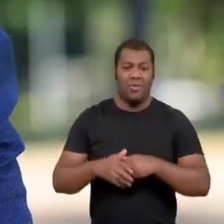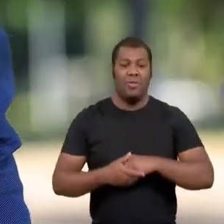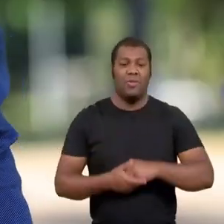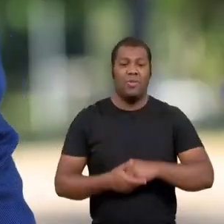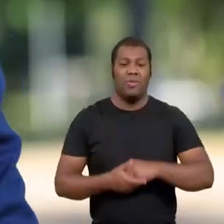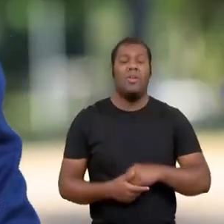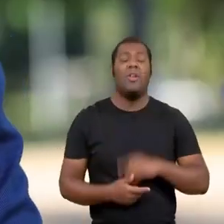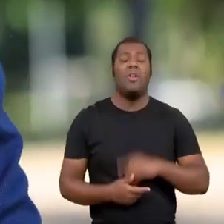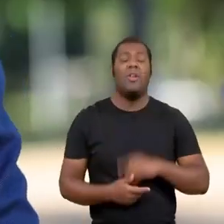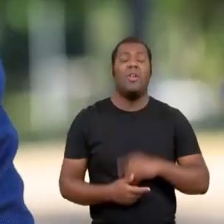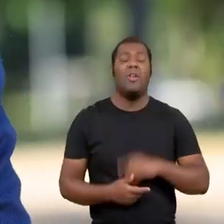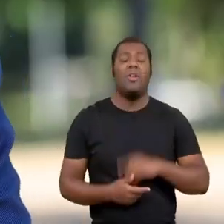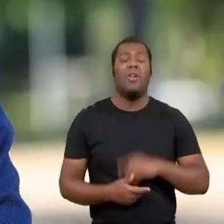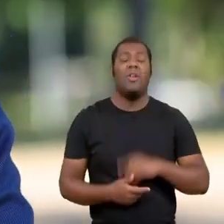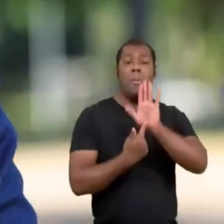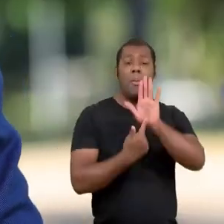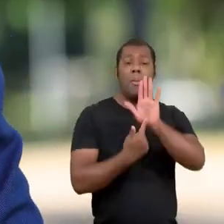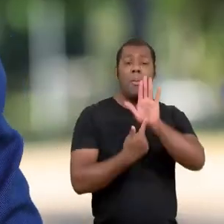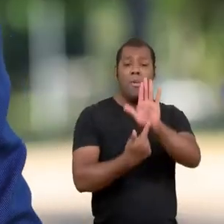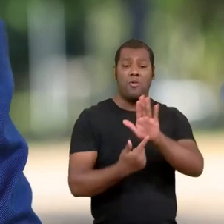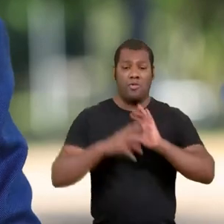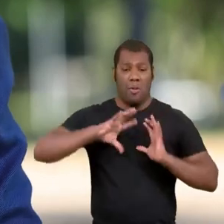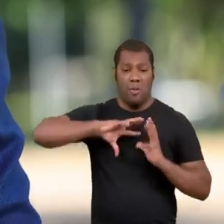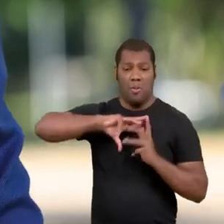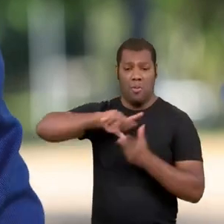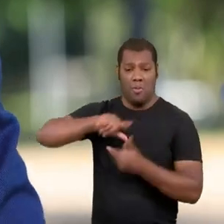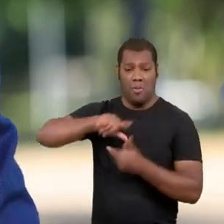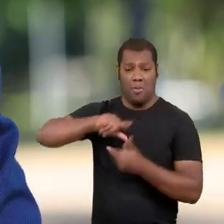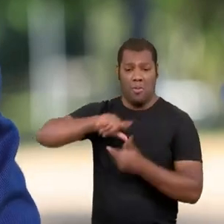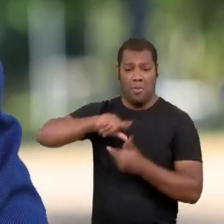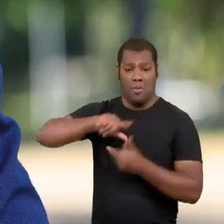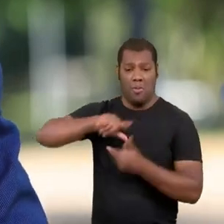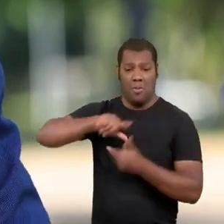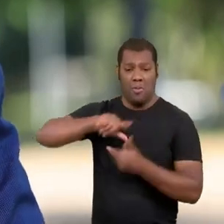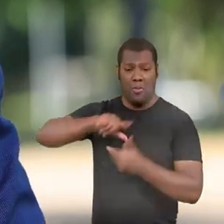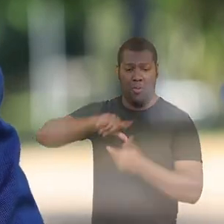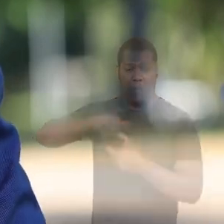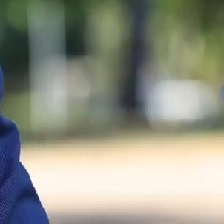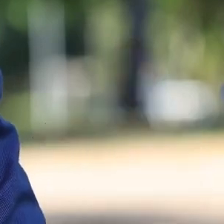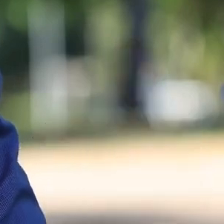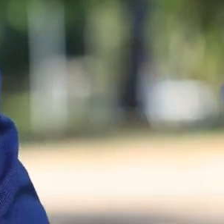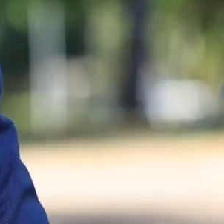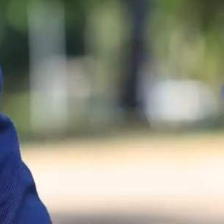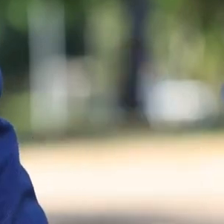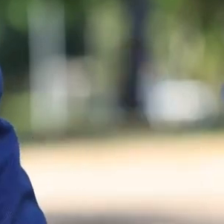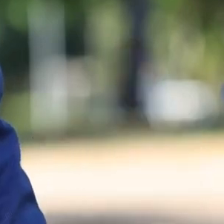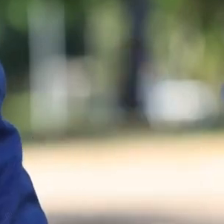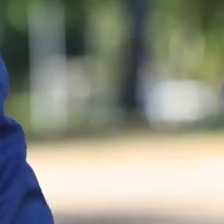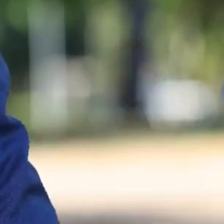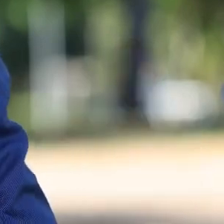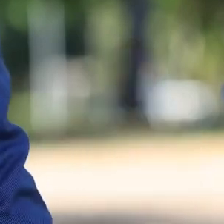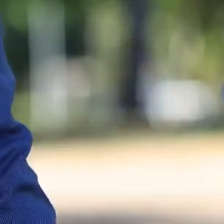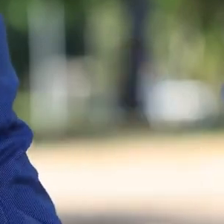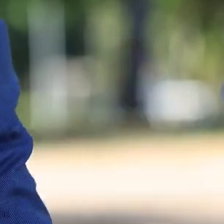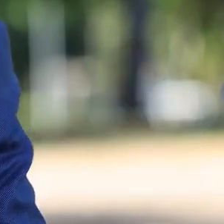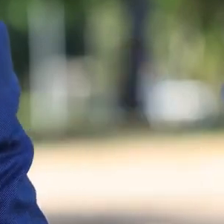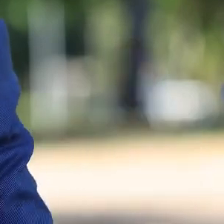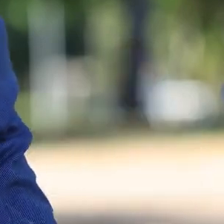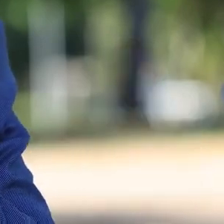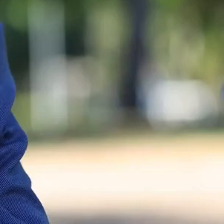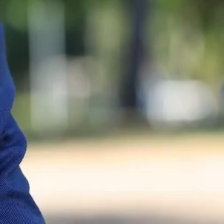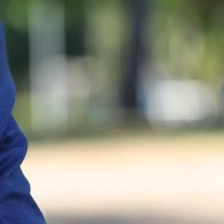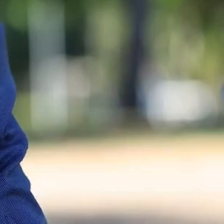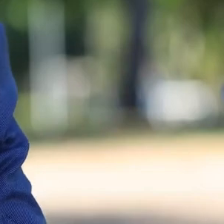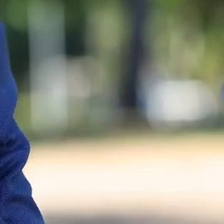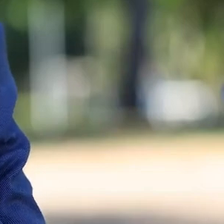quero mostrar o mundo uma coisa engraçada eu sempre falo ninguém tem o direito de dar palpite ao Brasil sobre energia da nossa